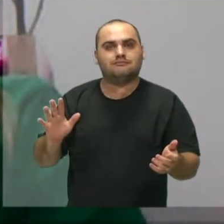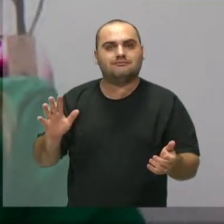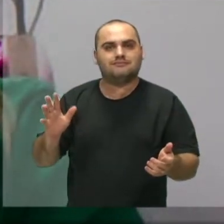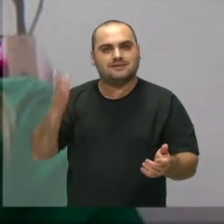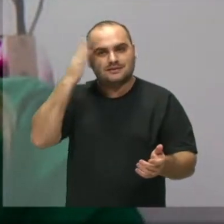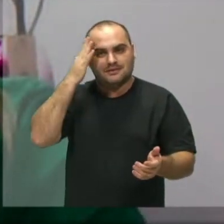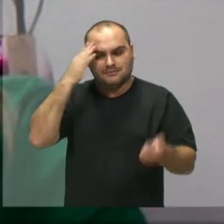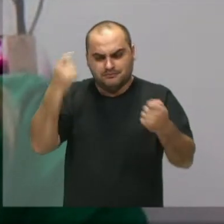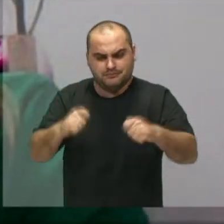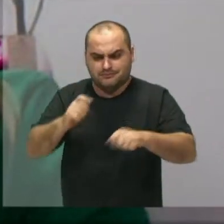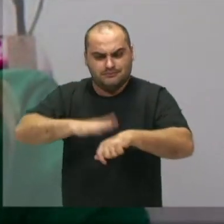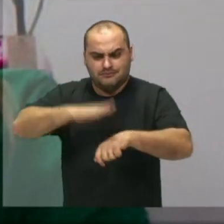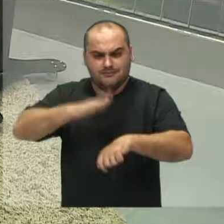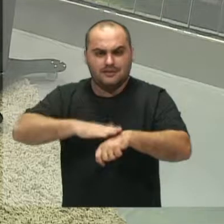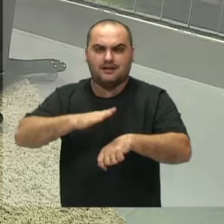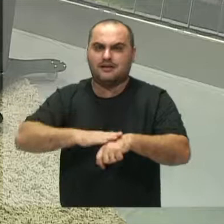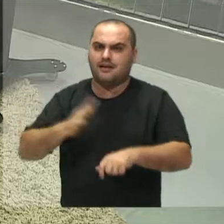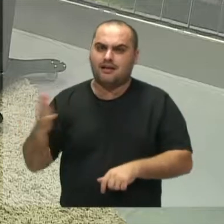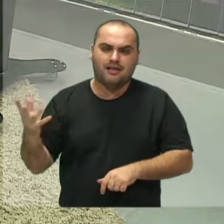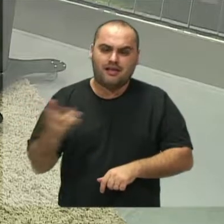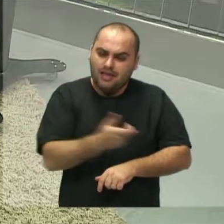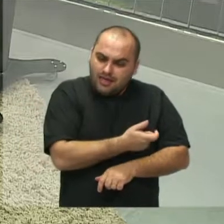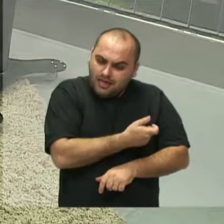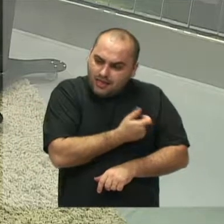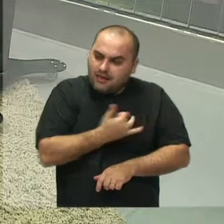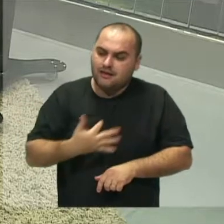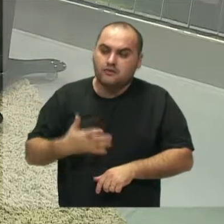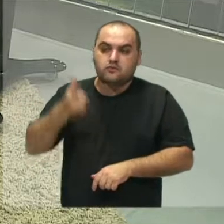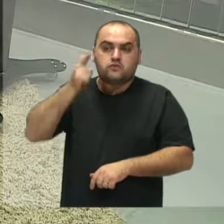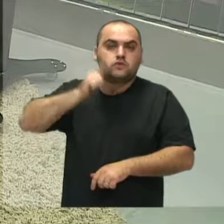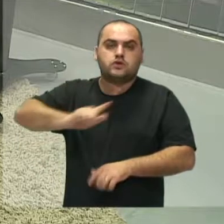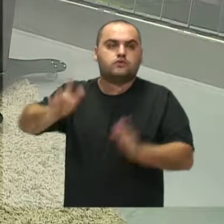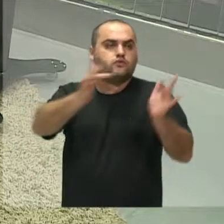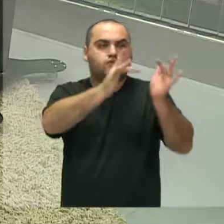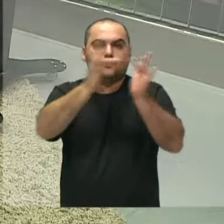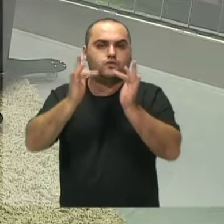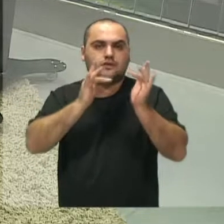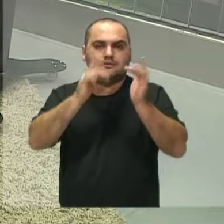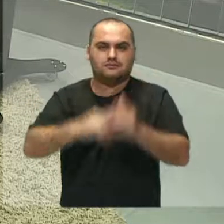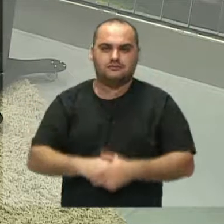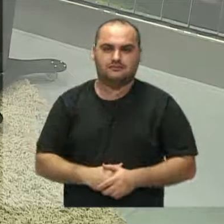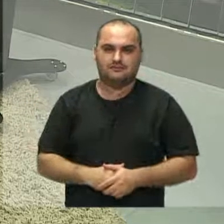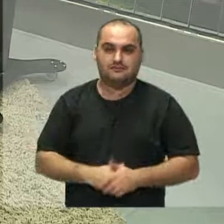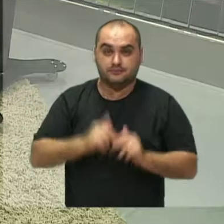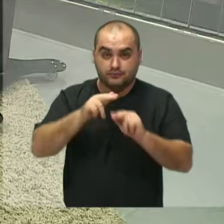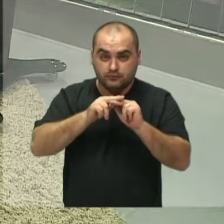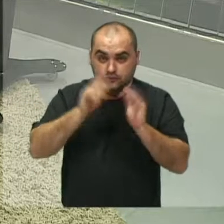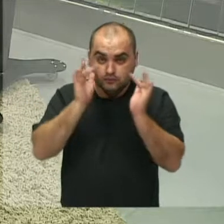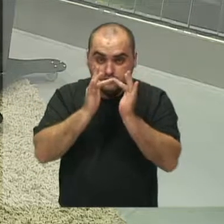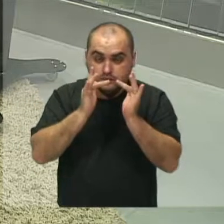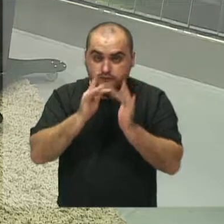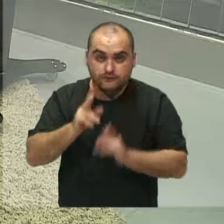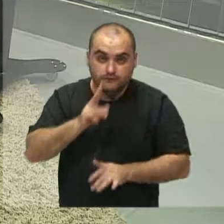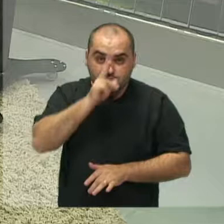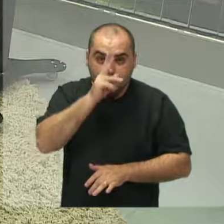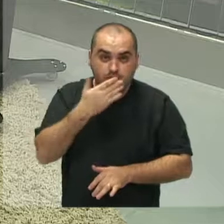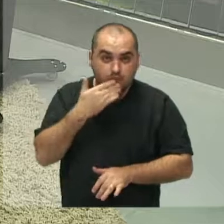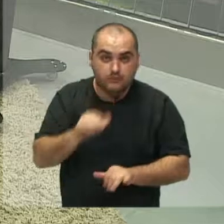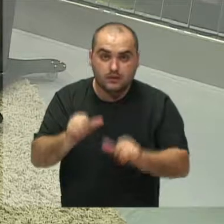número possível. E daí, a partir do momento que a gente faz isso, isso vai refletir lá na